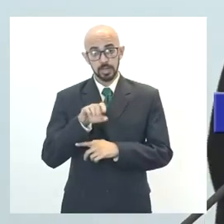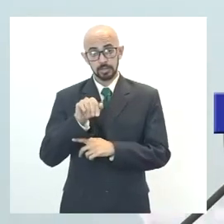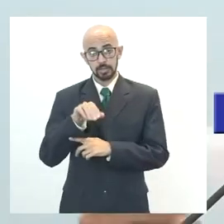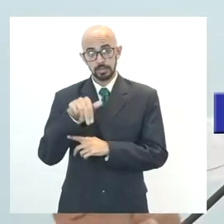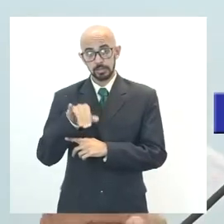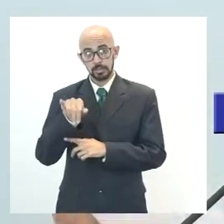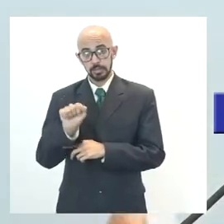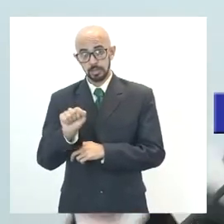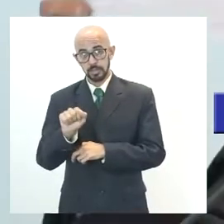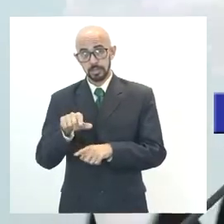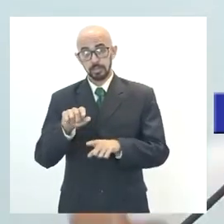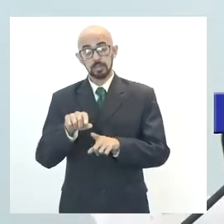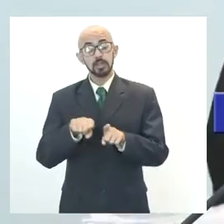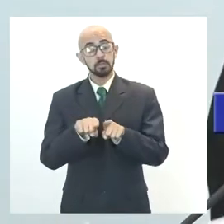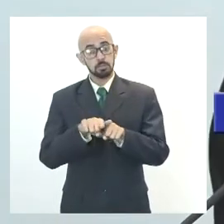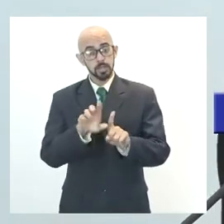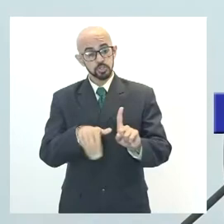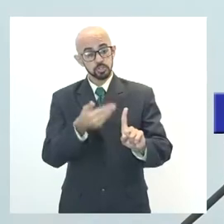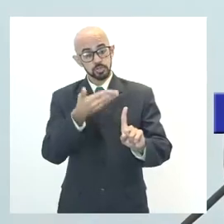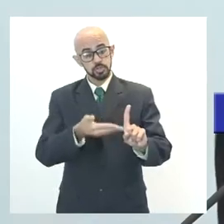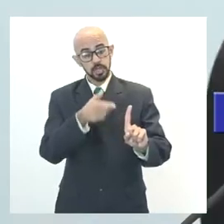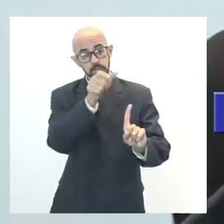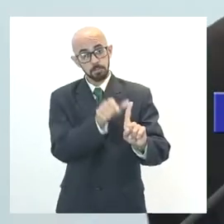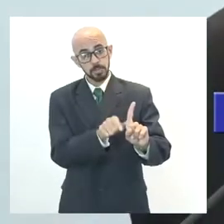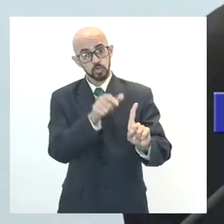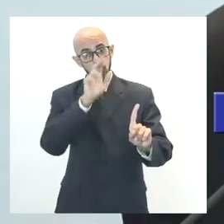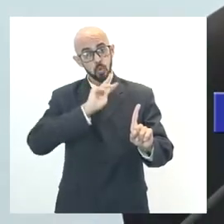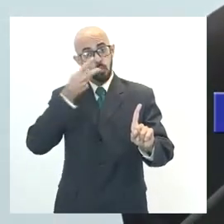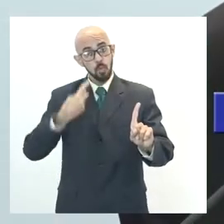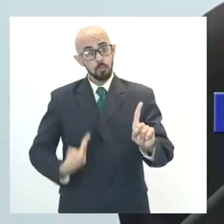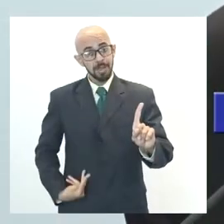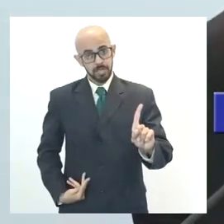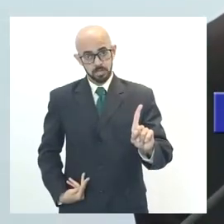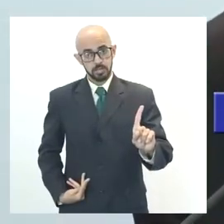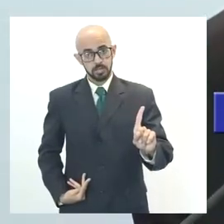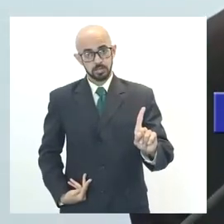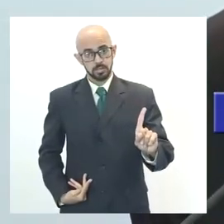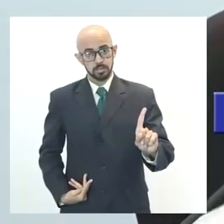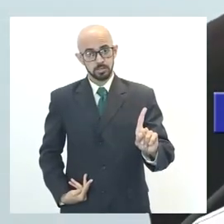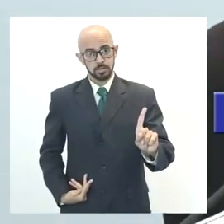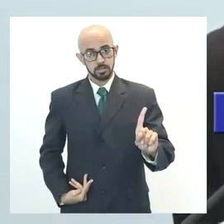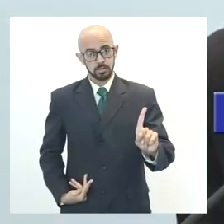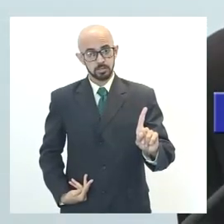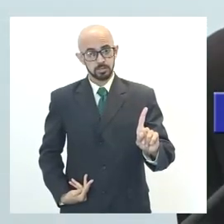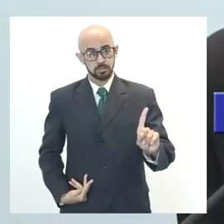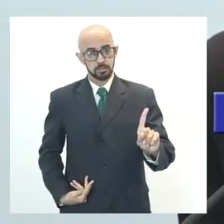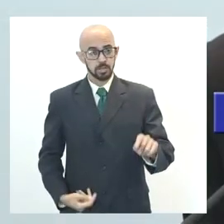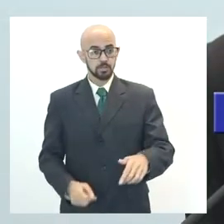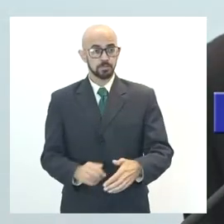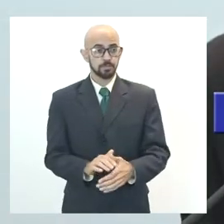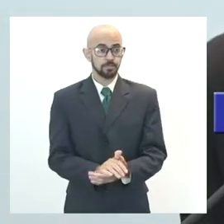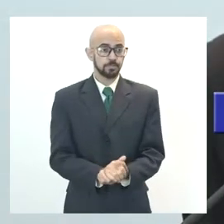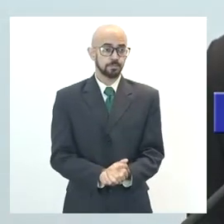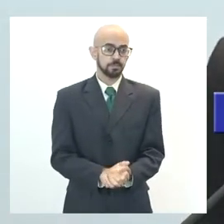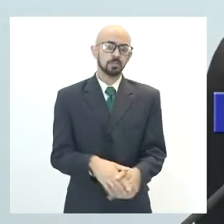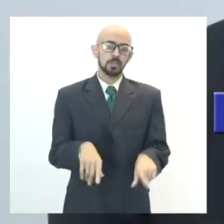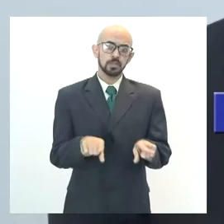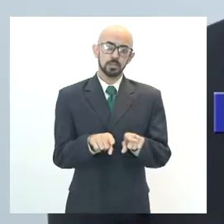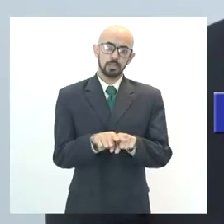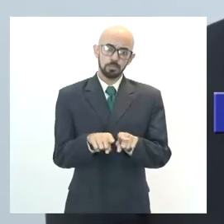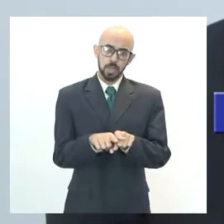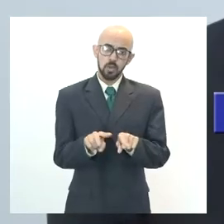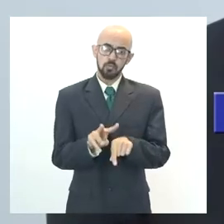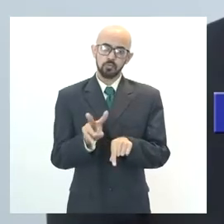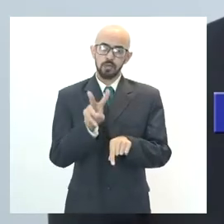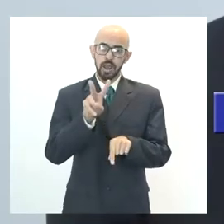dignidade da pessoa humana são os direitos você acha soberania dos monopólios que eles destruíram bom e depois valor social